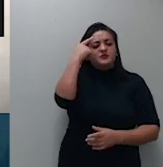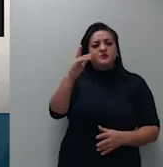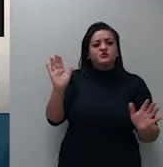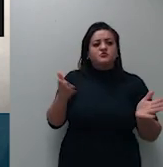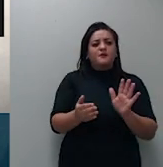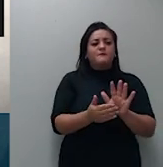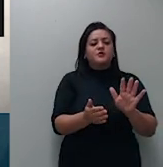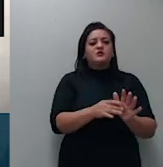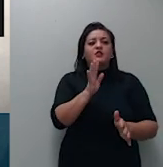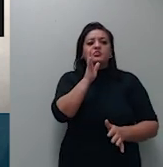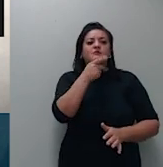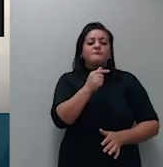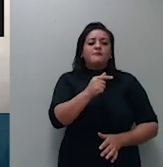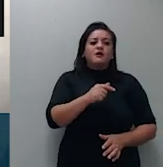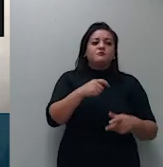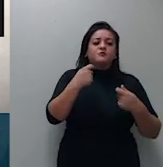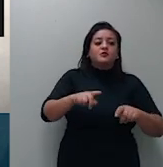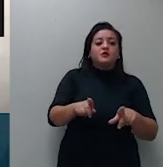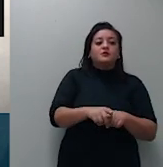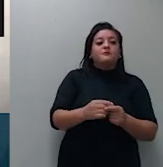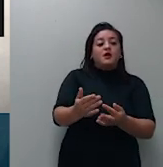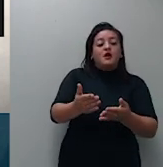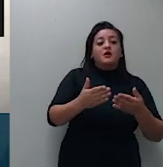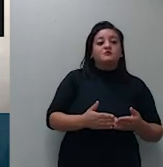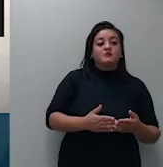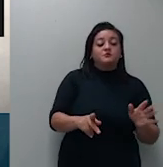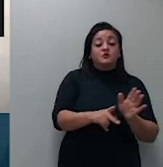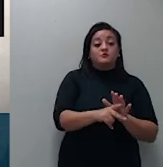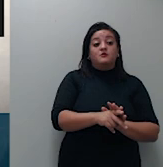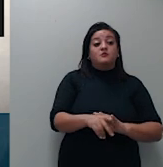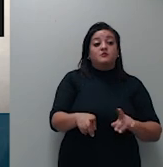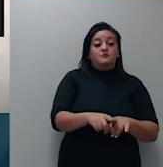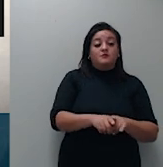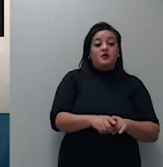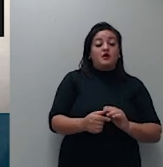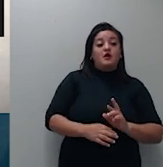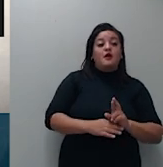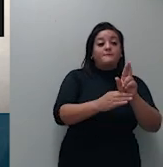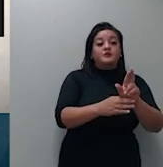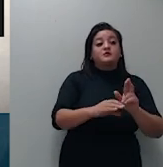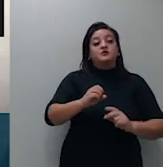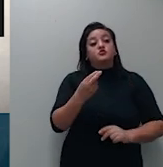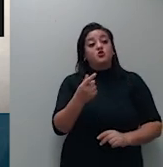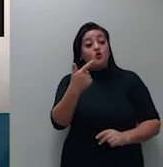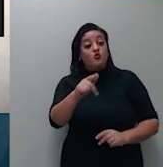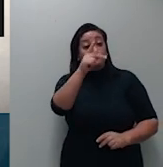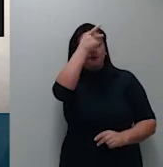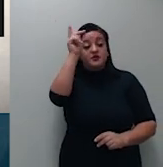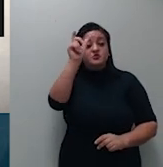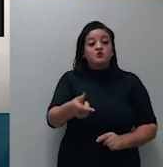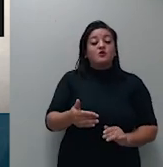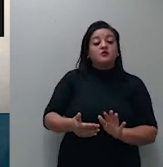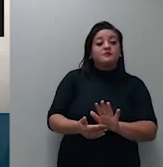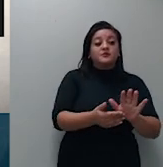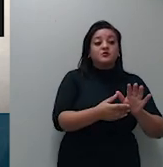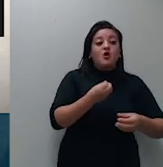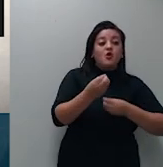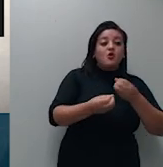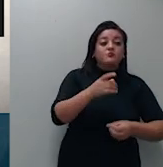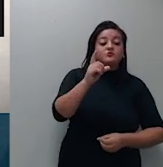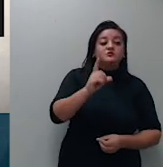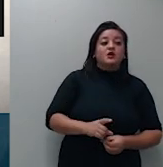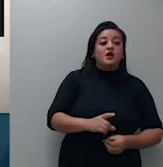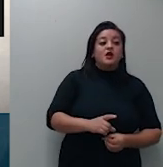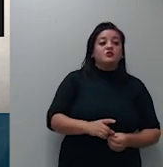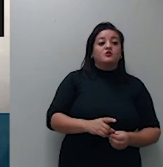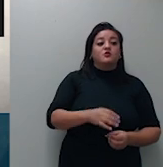na qual constatado excesso de poderes recebidos pelo gestor representante mandatário se apresentou